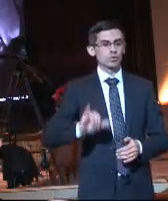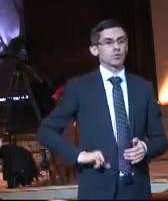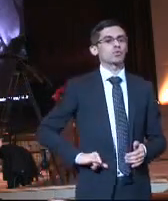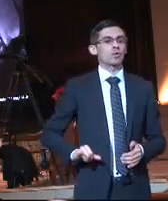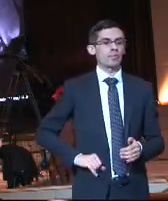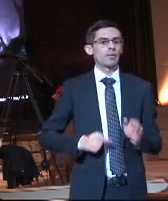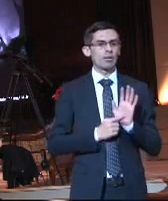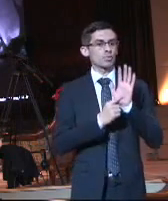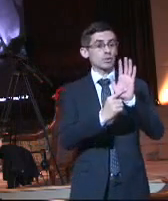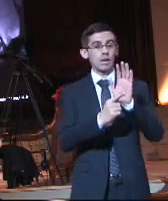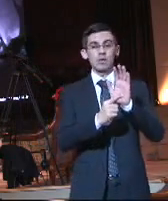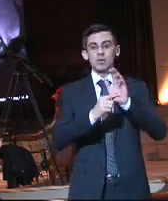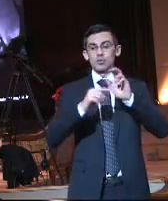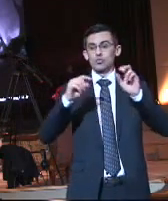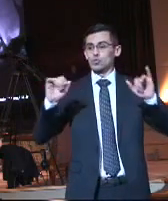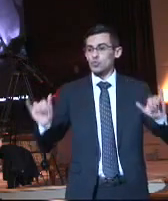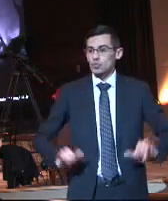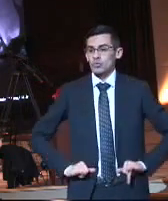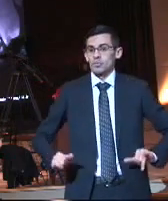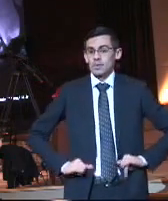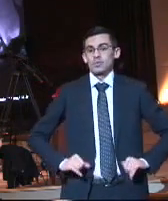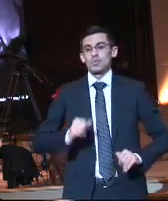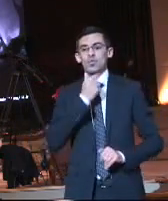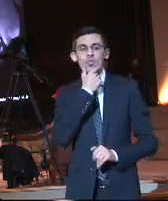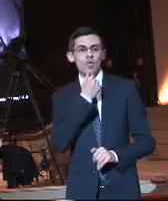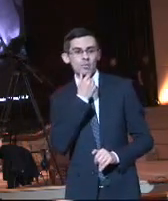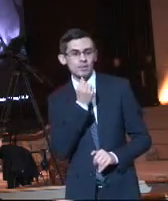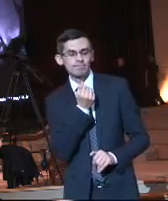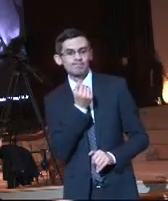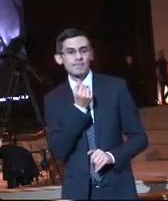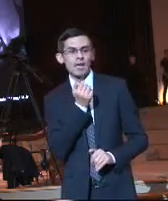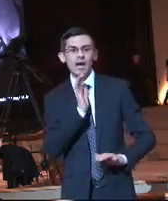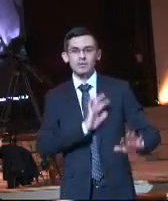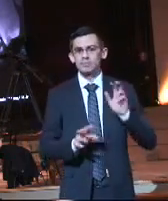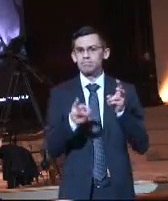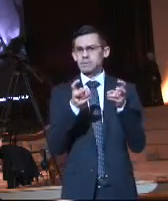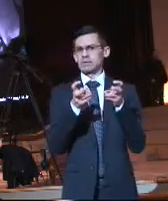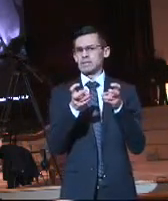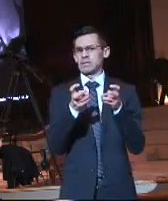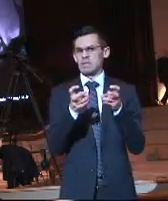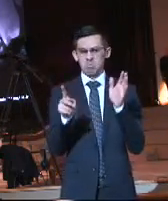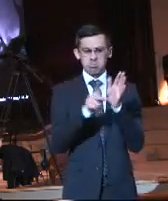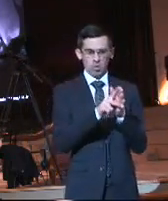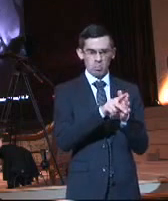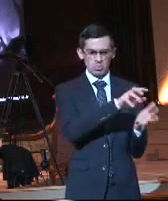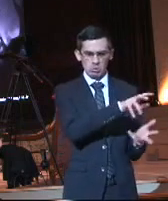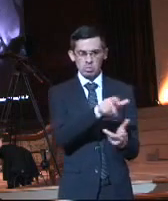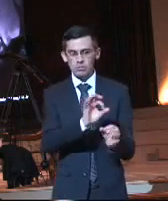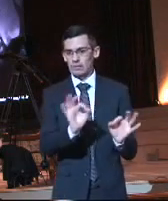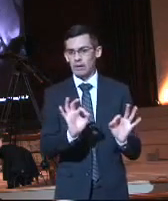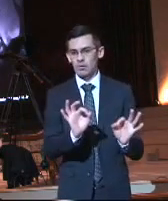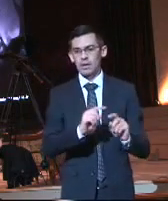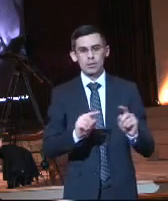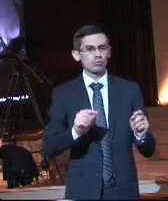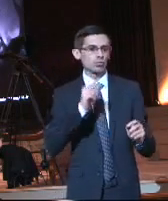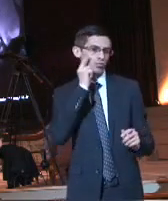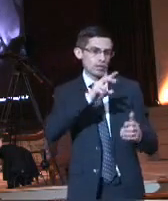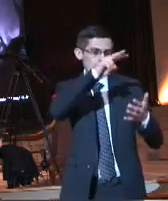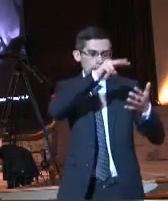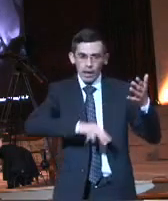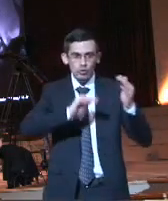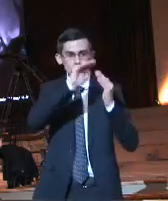o sofrimento humano numa perspectiva não humana. Eu não vou ter tempo aqui de ler todo o capítulo